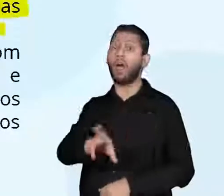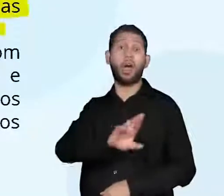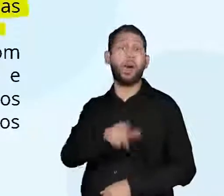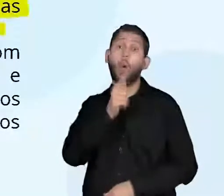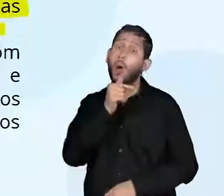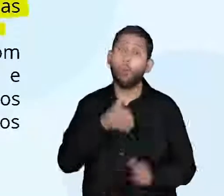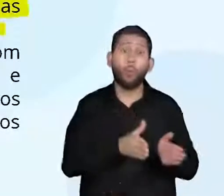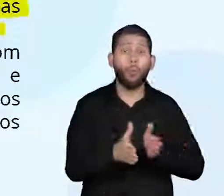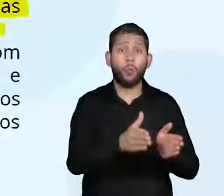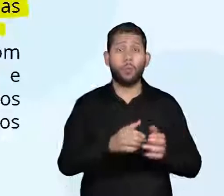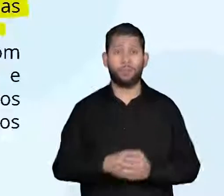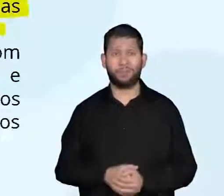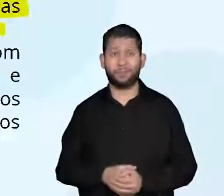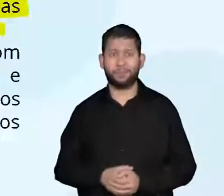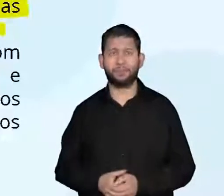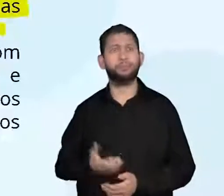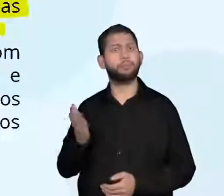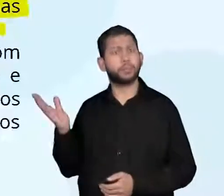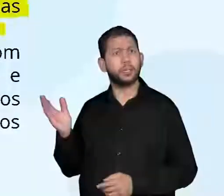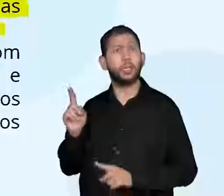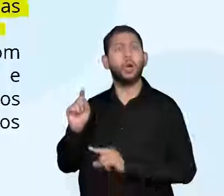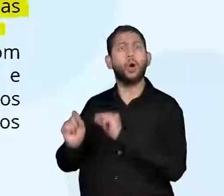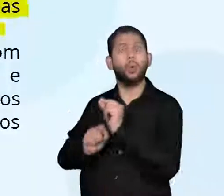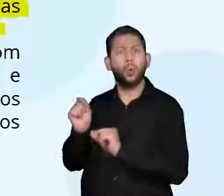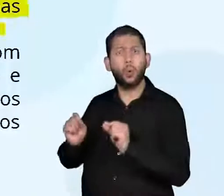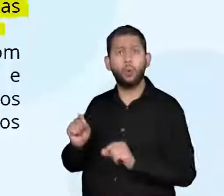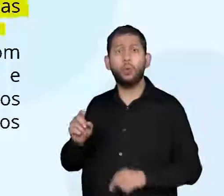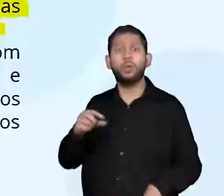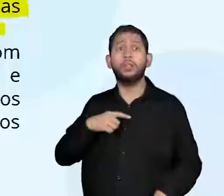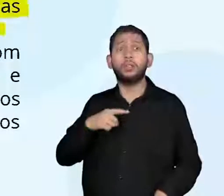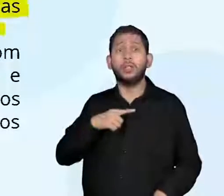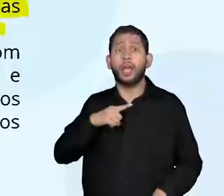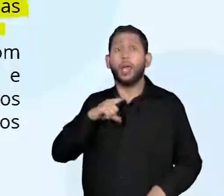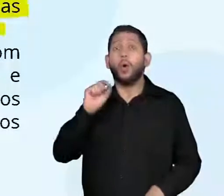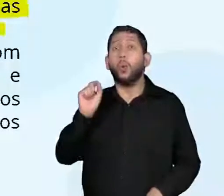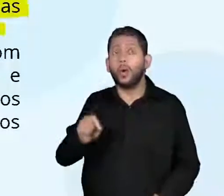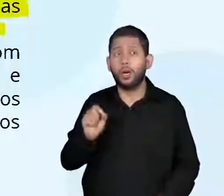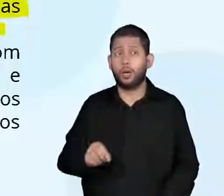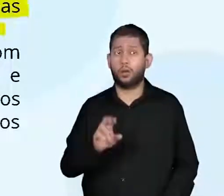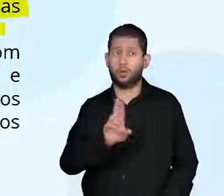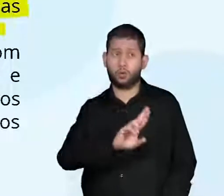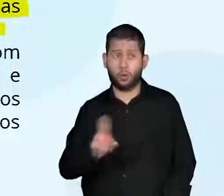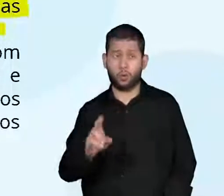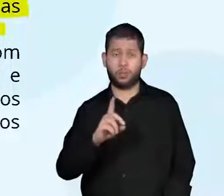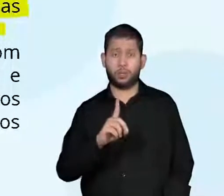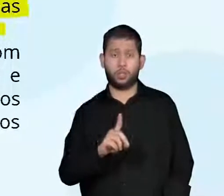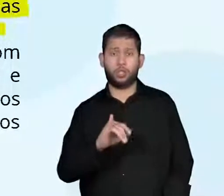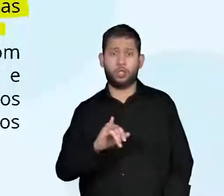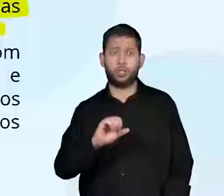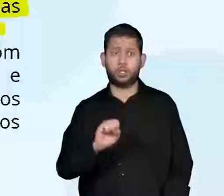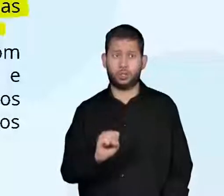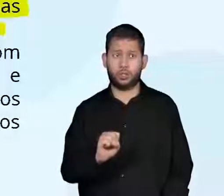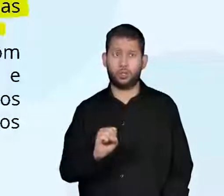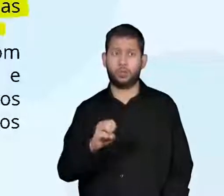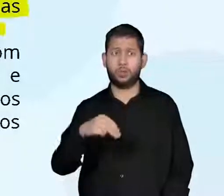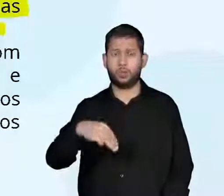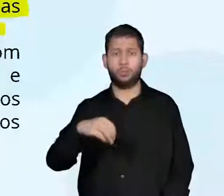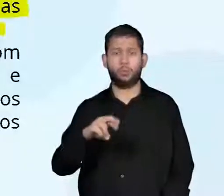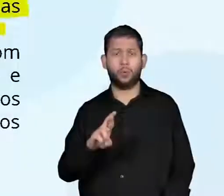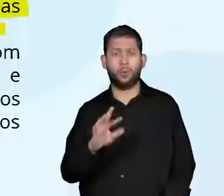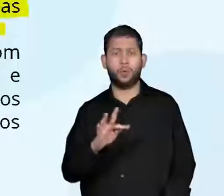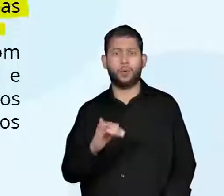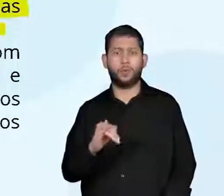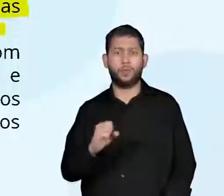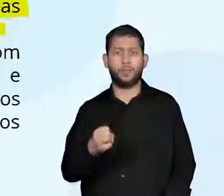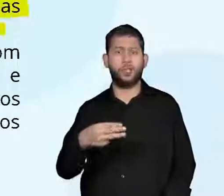cetáceos com dimorfismo sexual mais evidente, com os machos